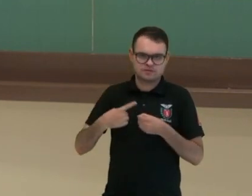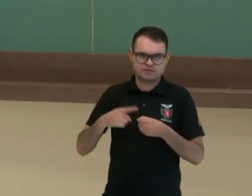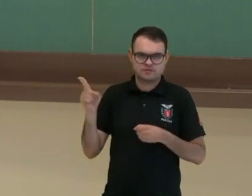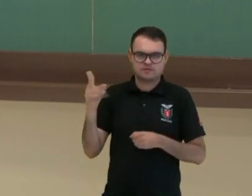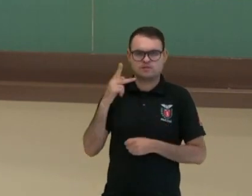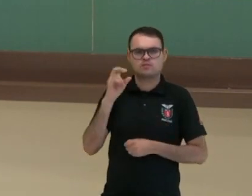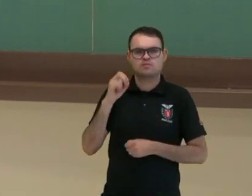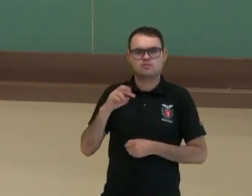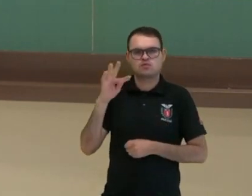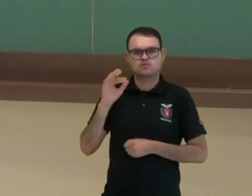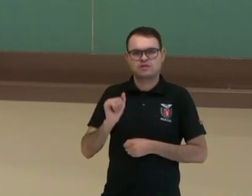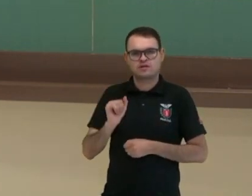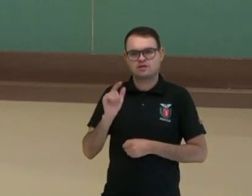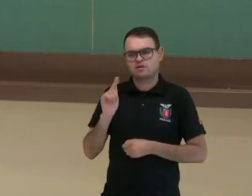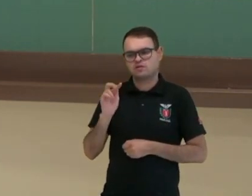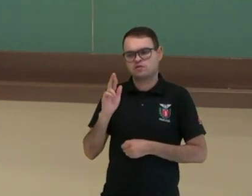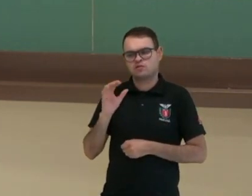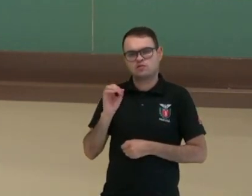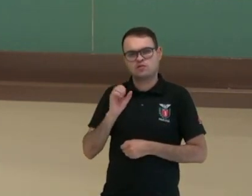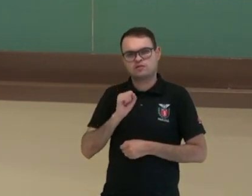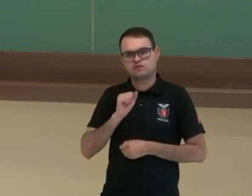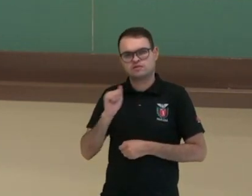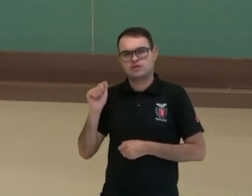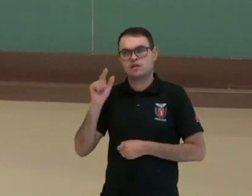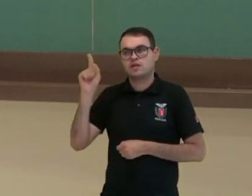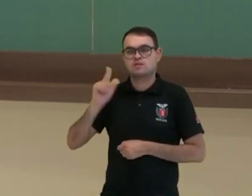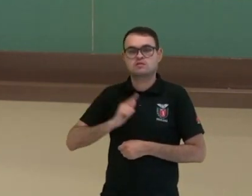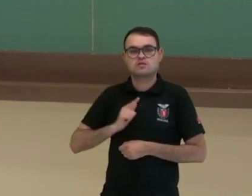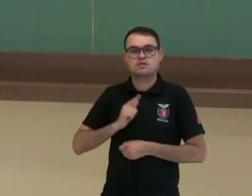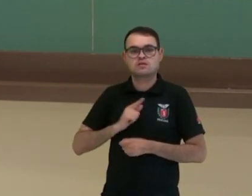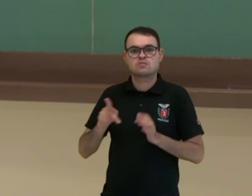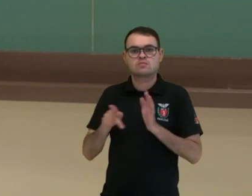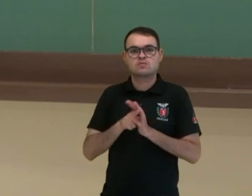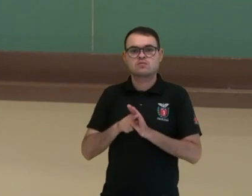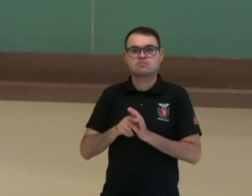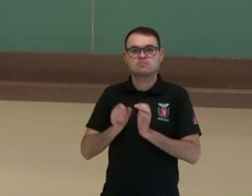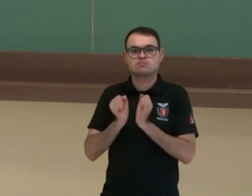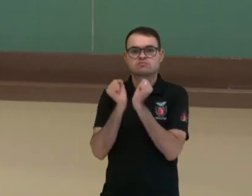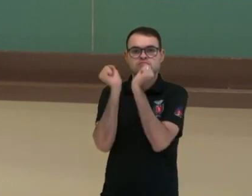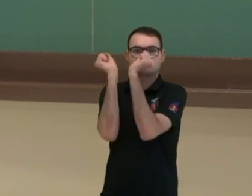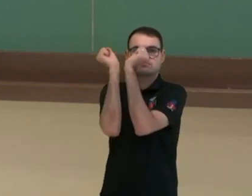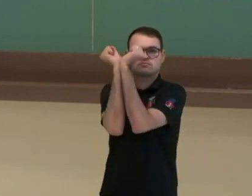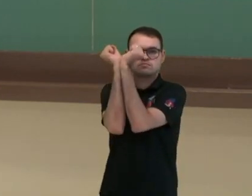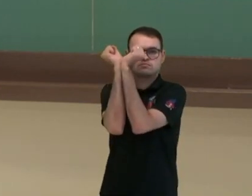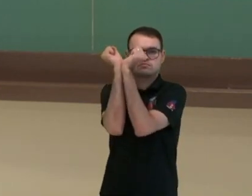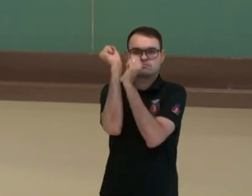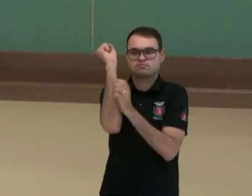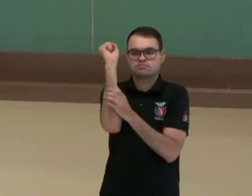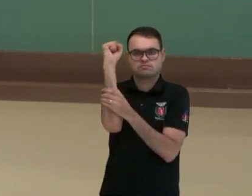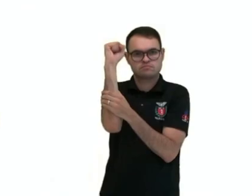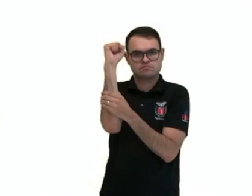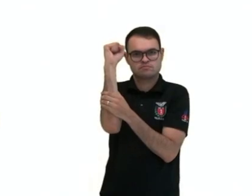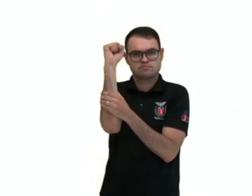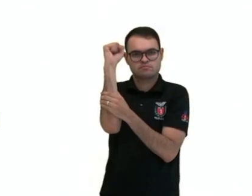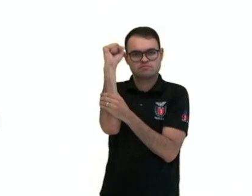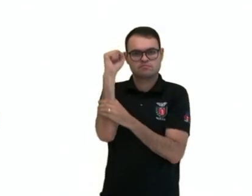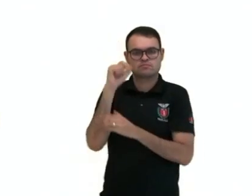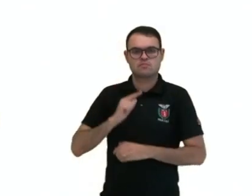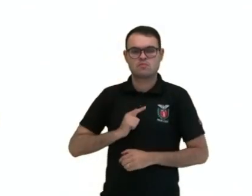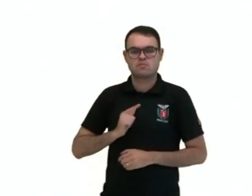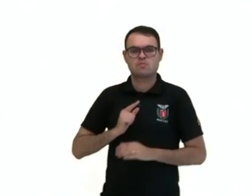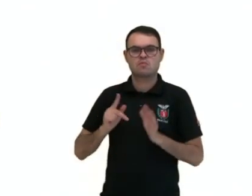Ponta Grossa, que legal. E lá existe o Parque Estadual de Vila Velha. Repare bem nessa imagem.